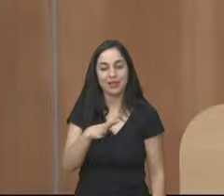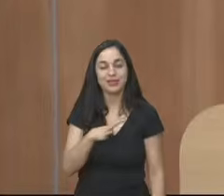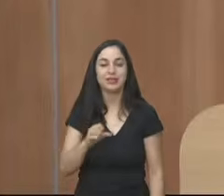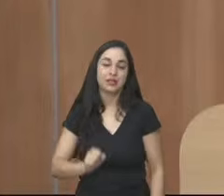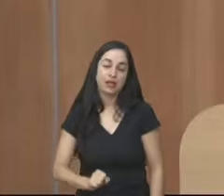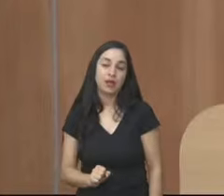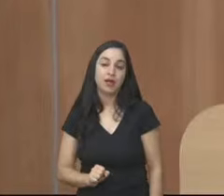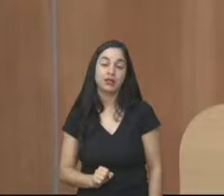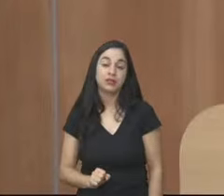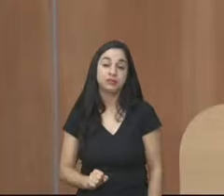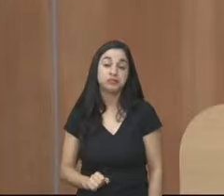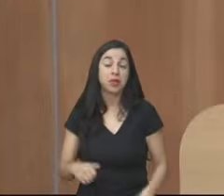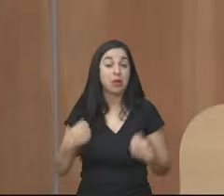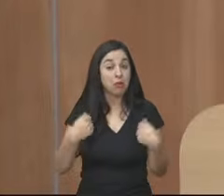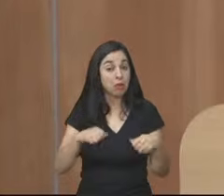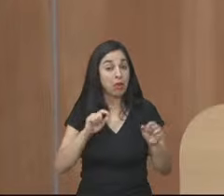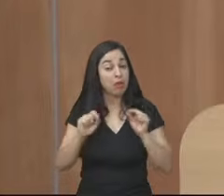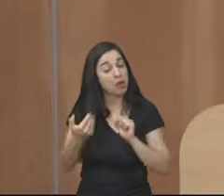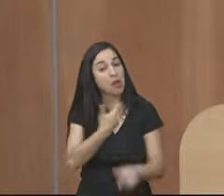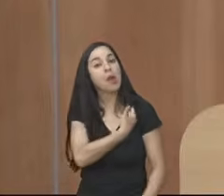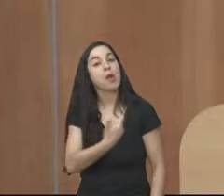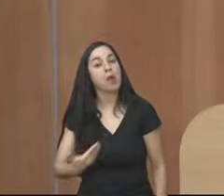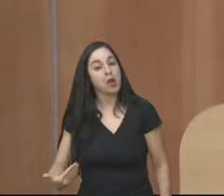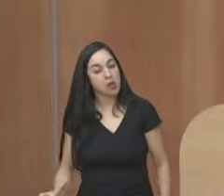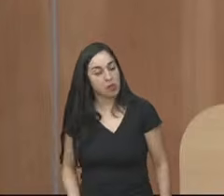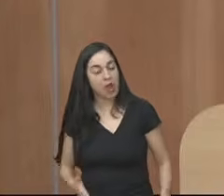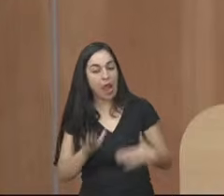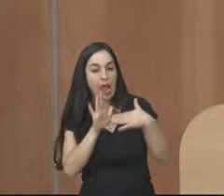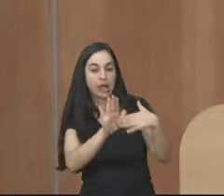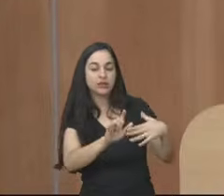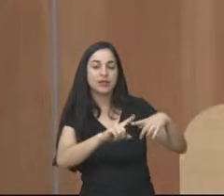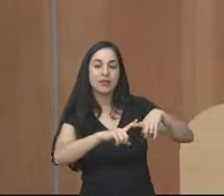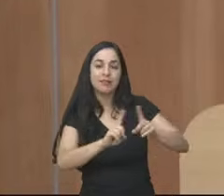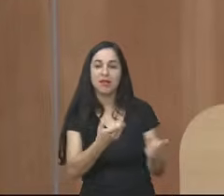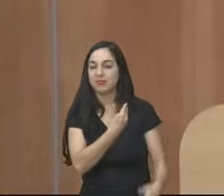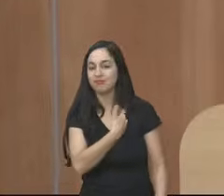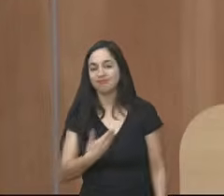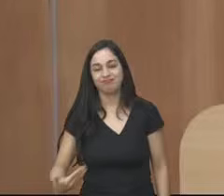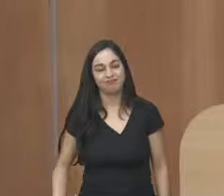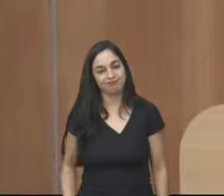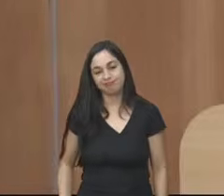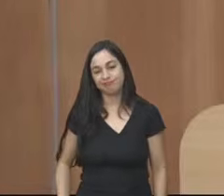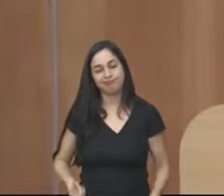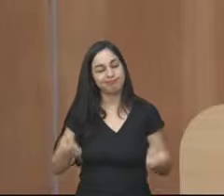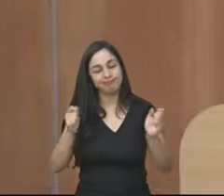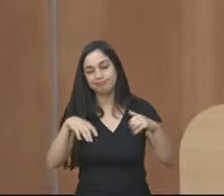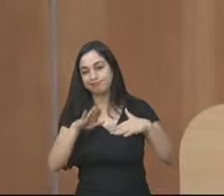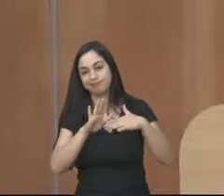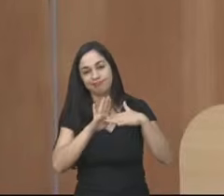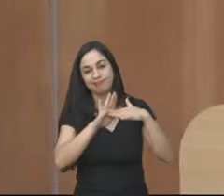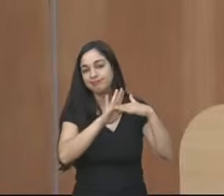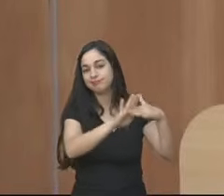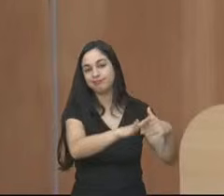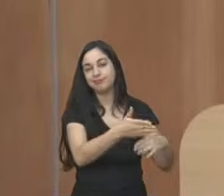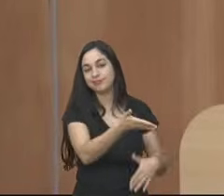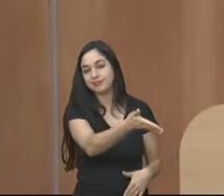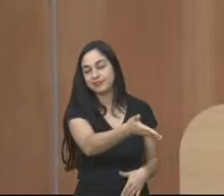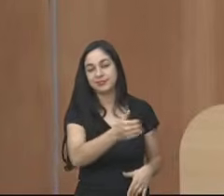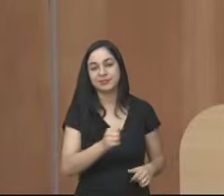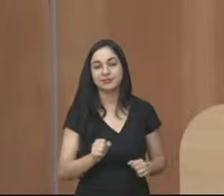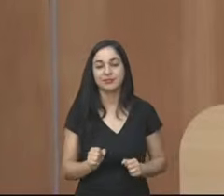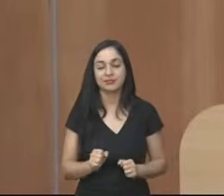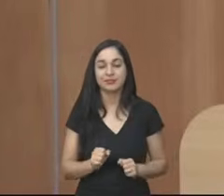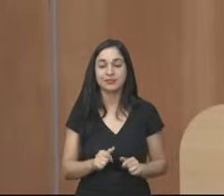que deveria ser pelo poder público, mas infelizmente o poder público ele não tem em mãos para alcançar esse